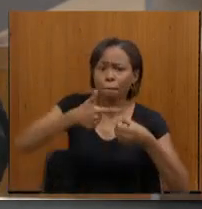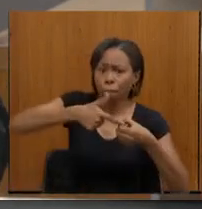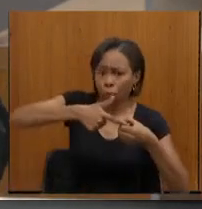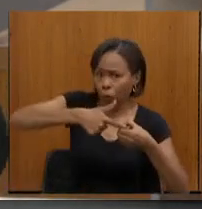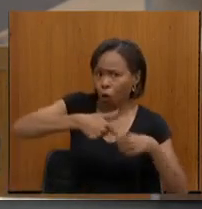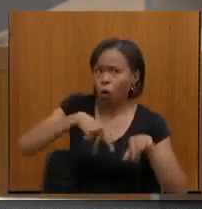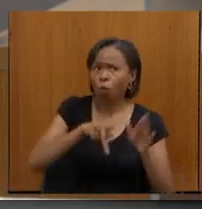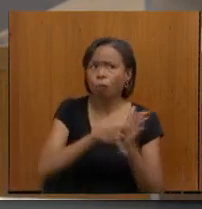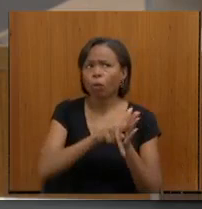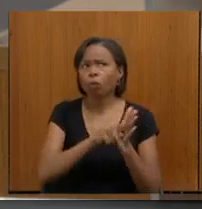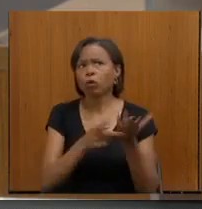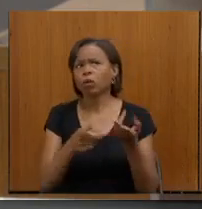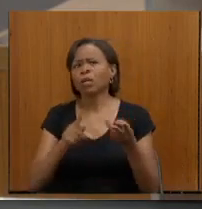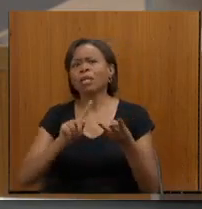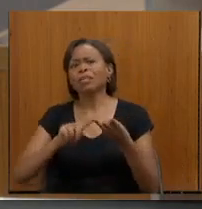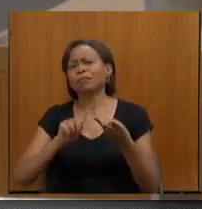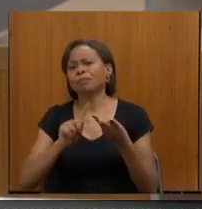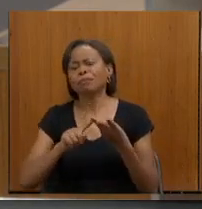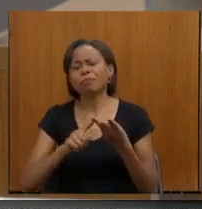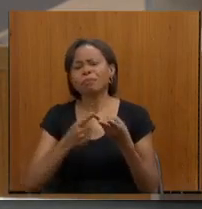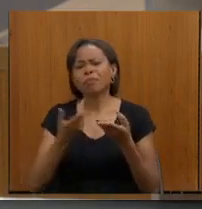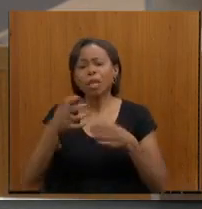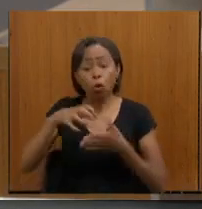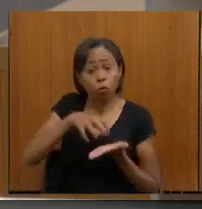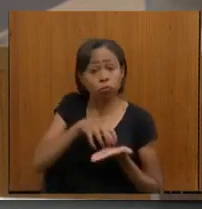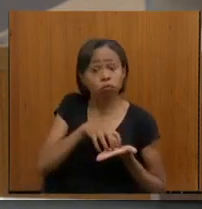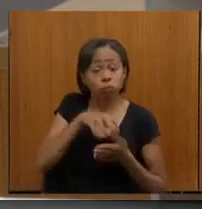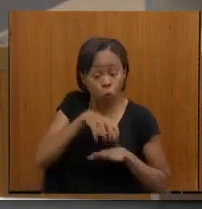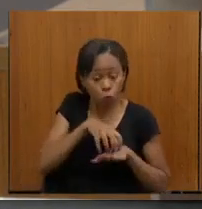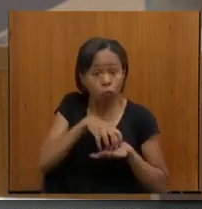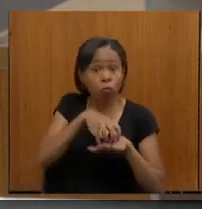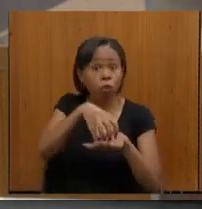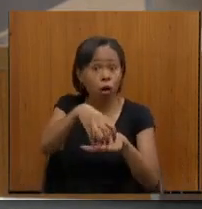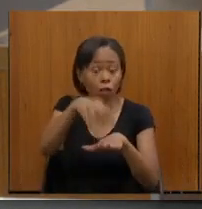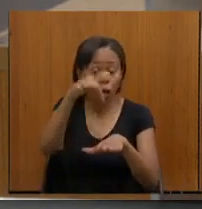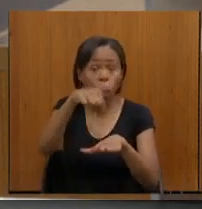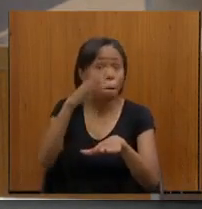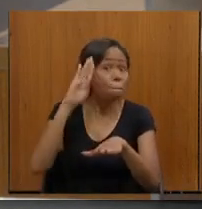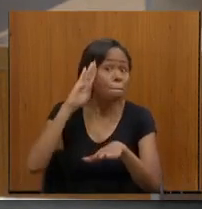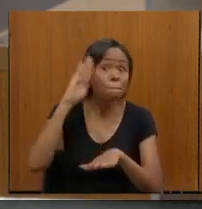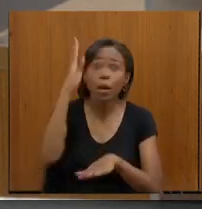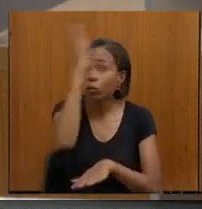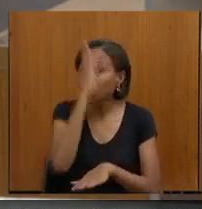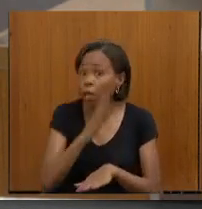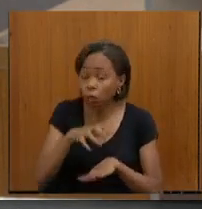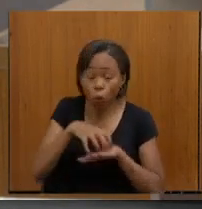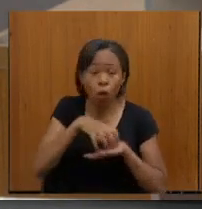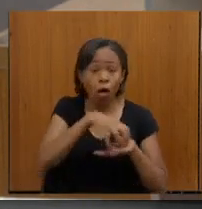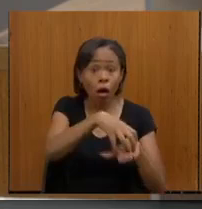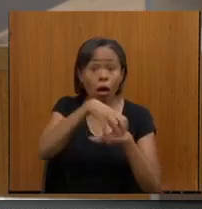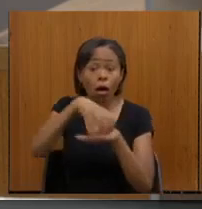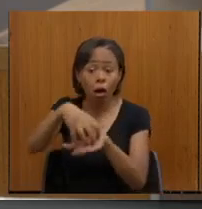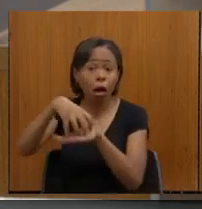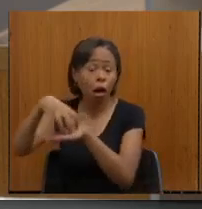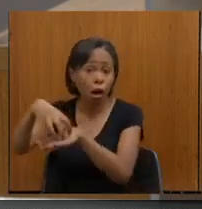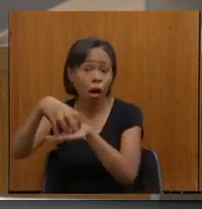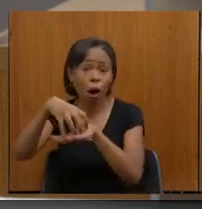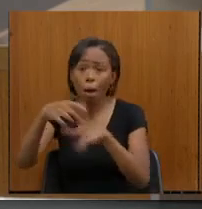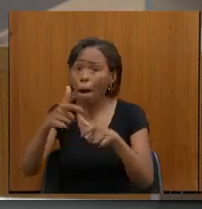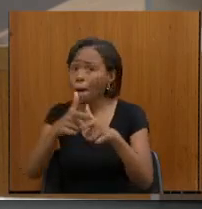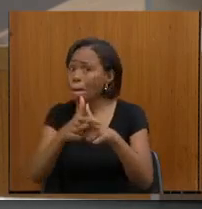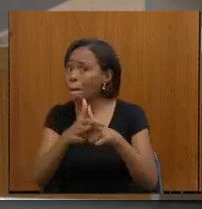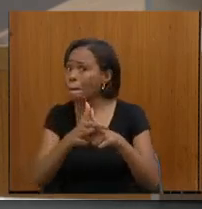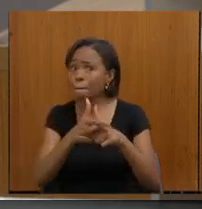como o transporte principalmente no Brasil é quase metade do nosso